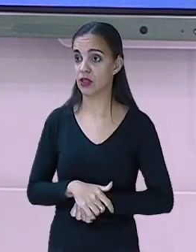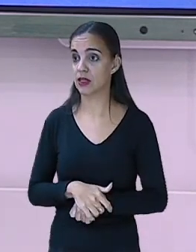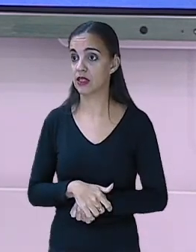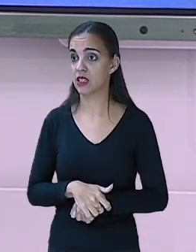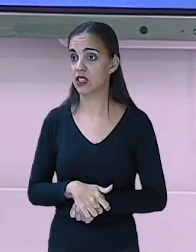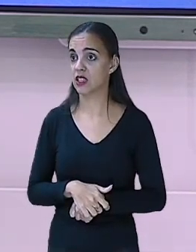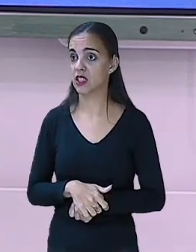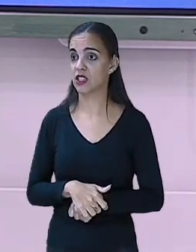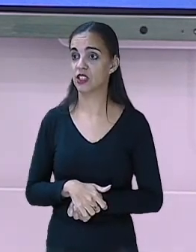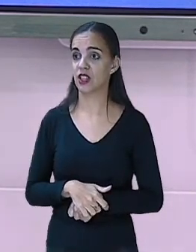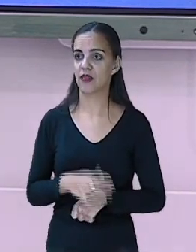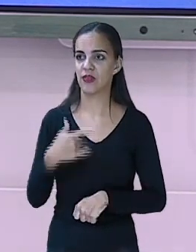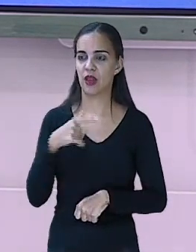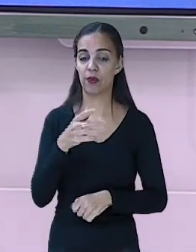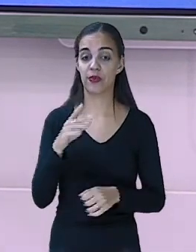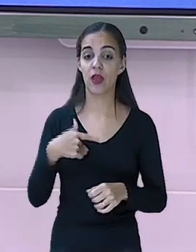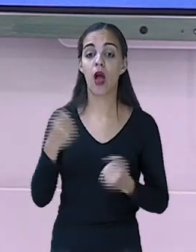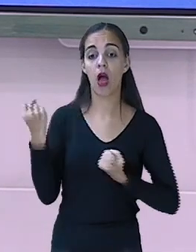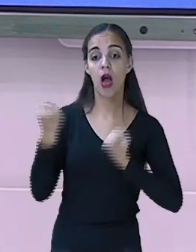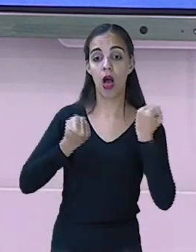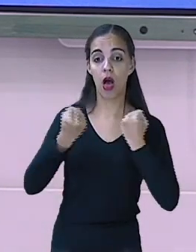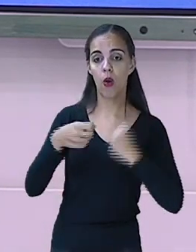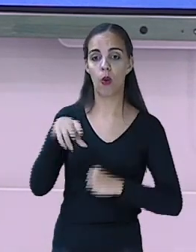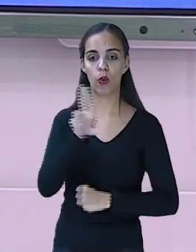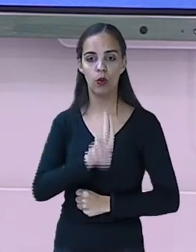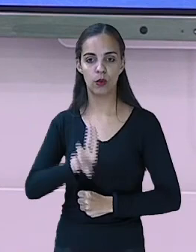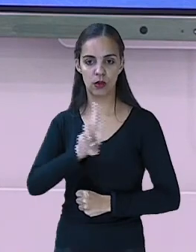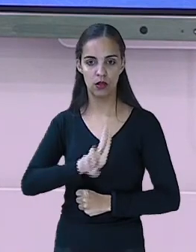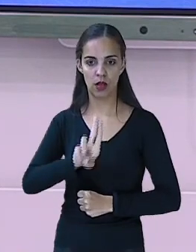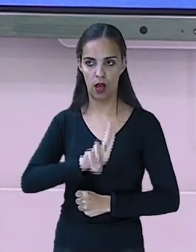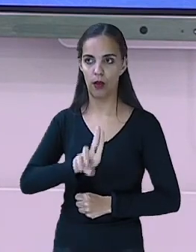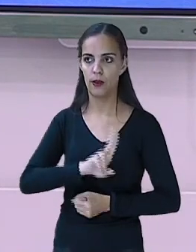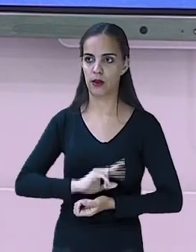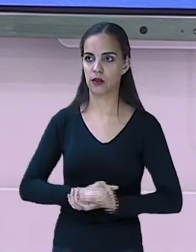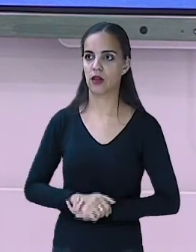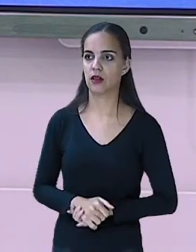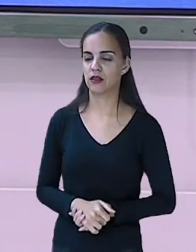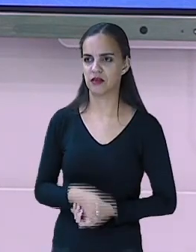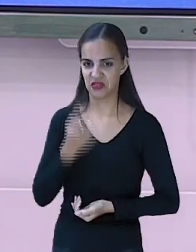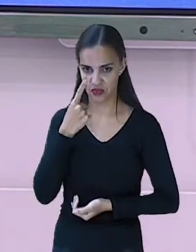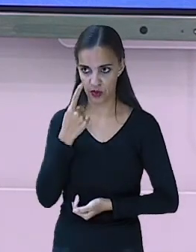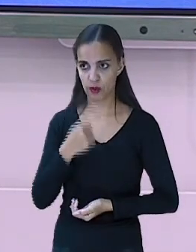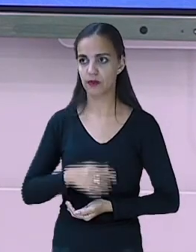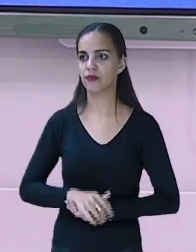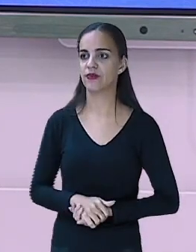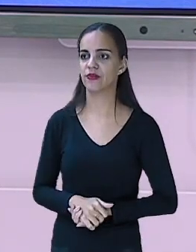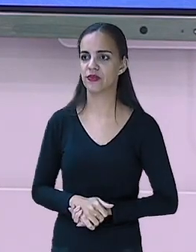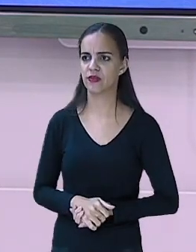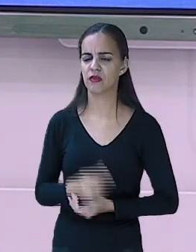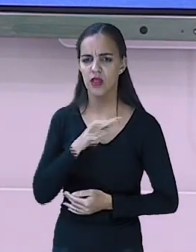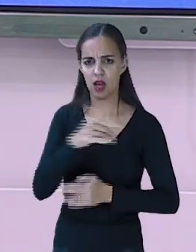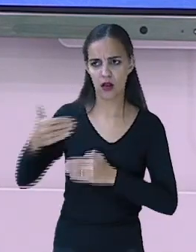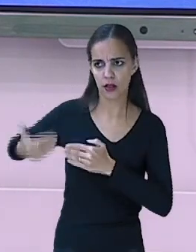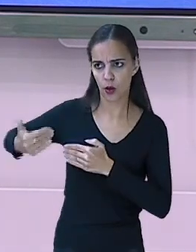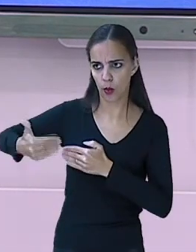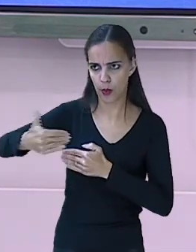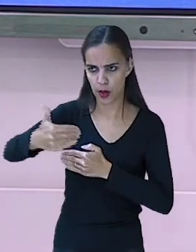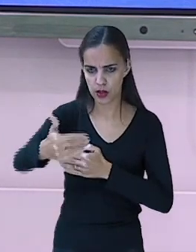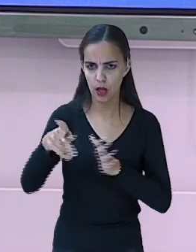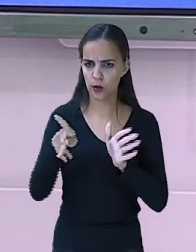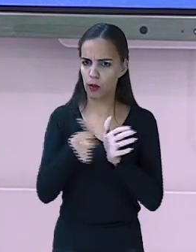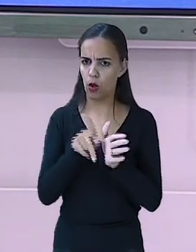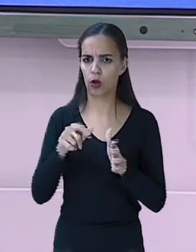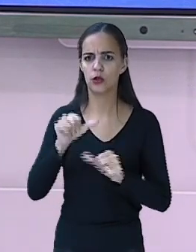A então carros usados Olha só processo de formação de ferrugem